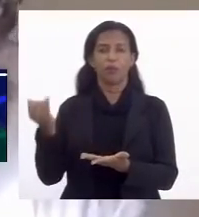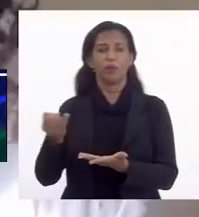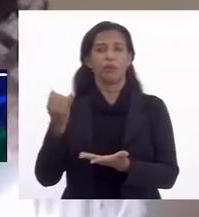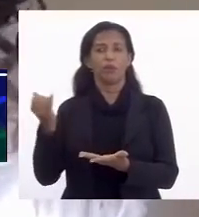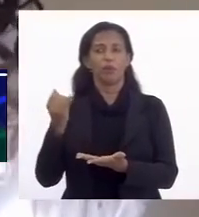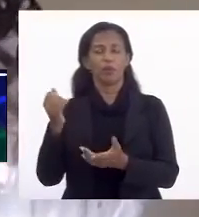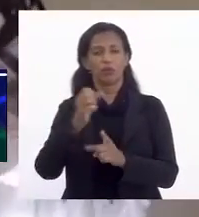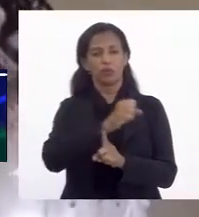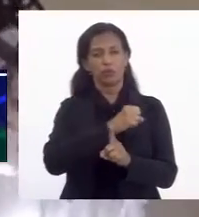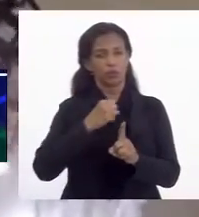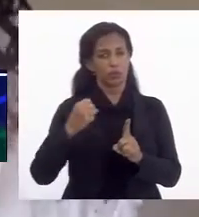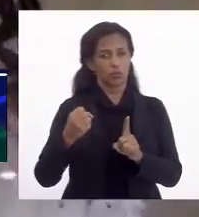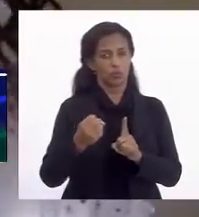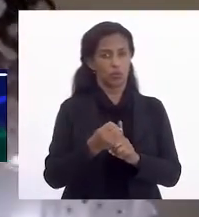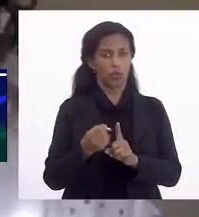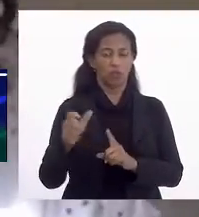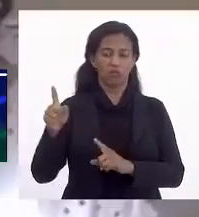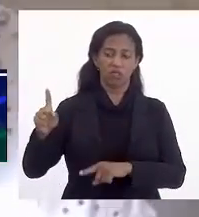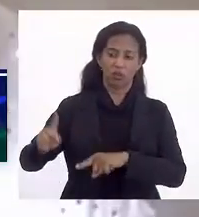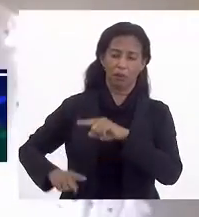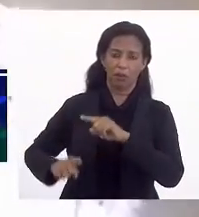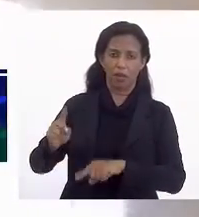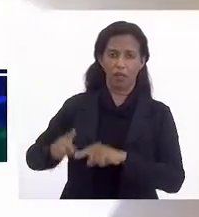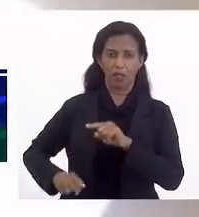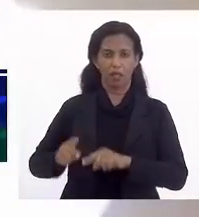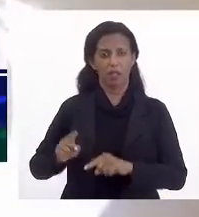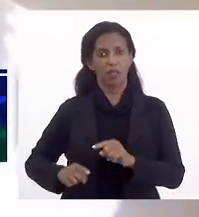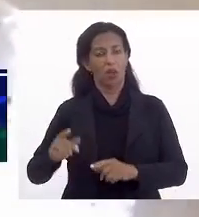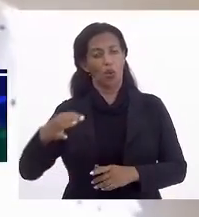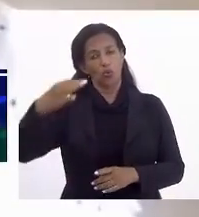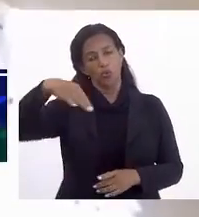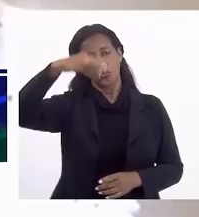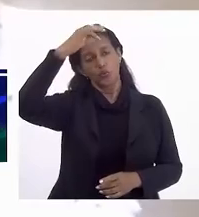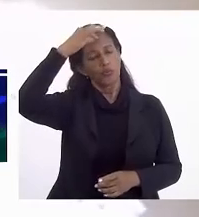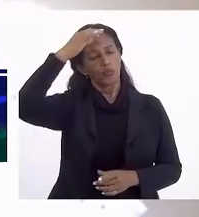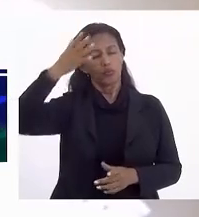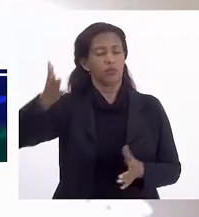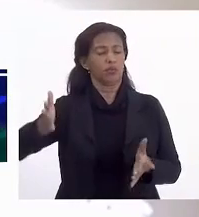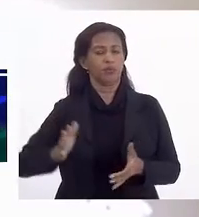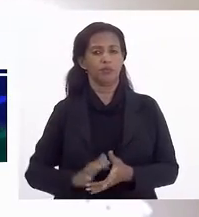nosso social, seja o material ou seja para a nossa espiritualidade.